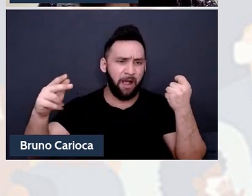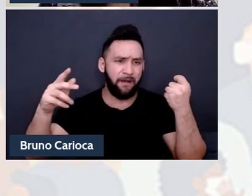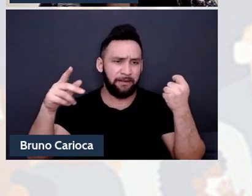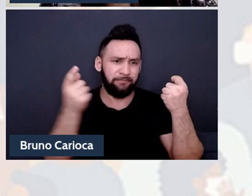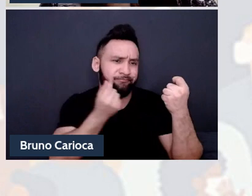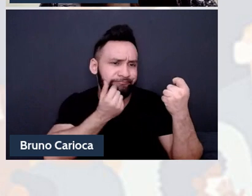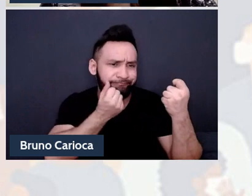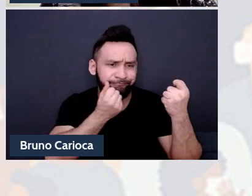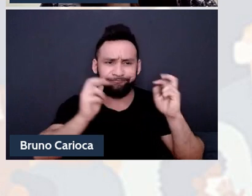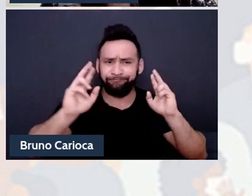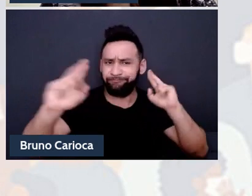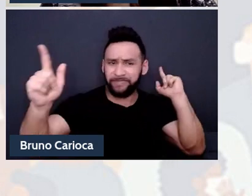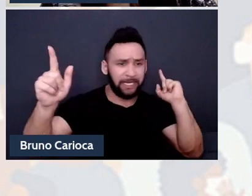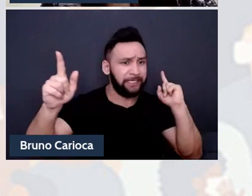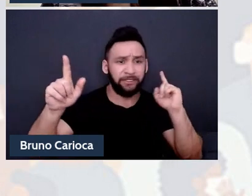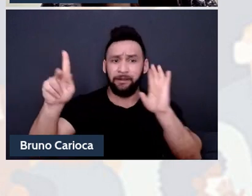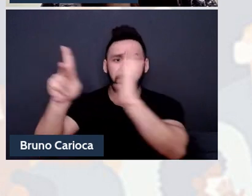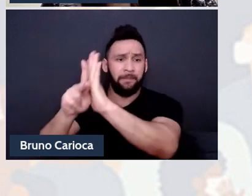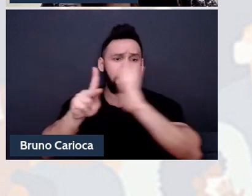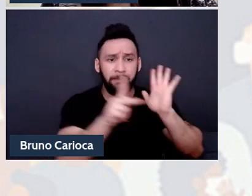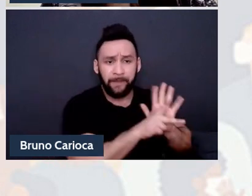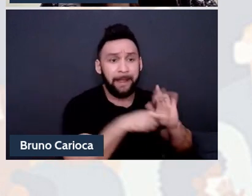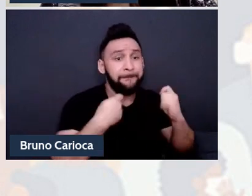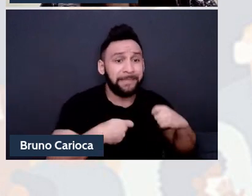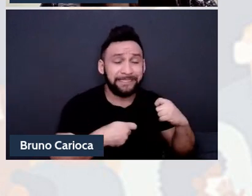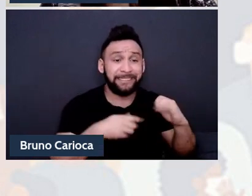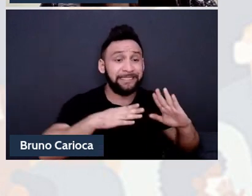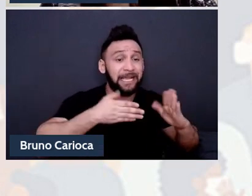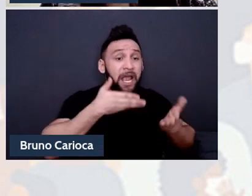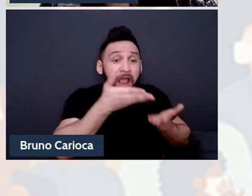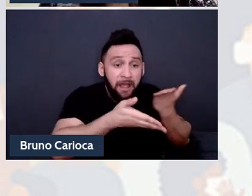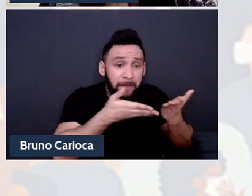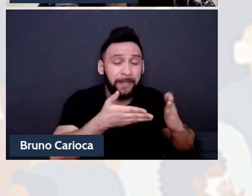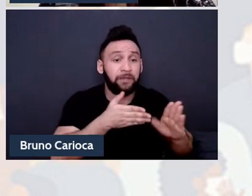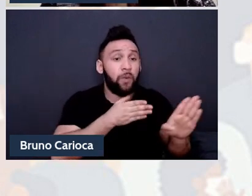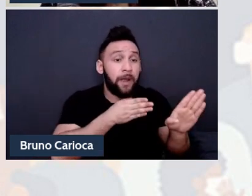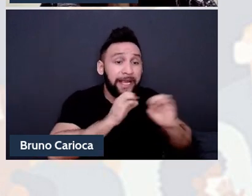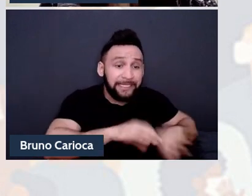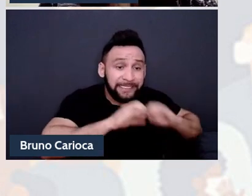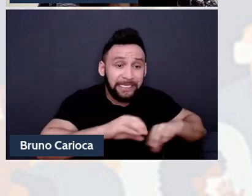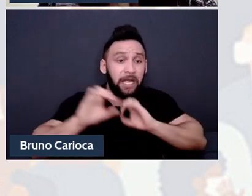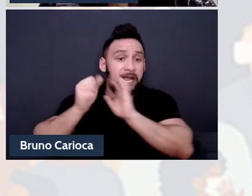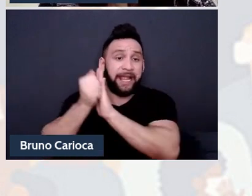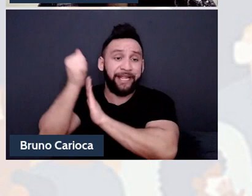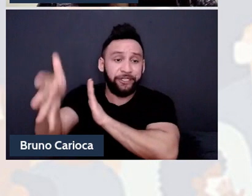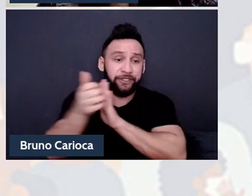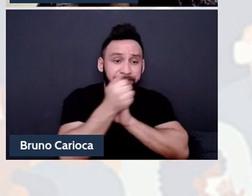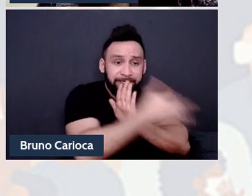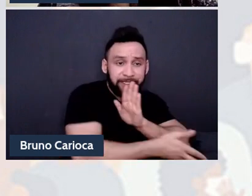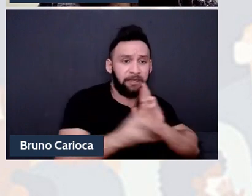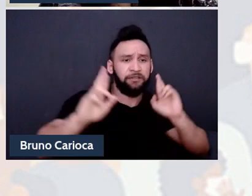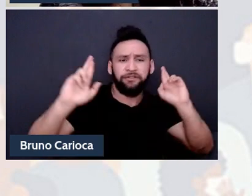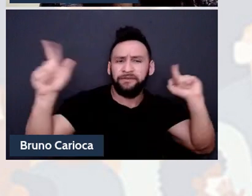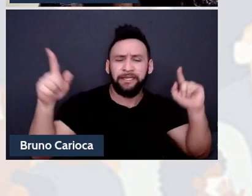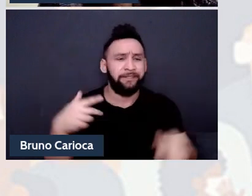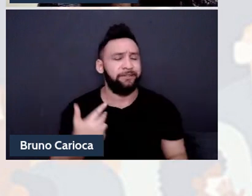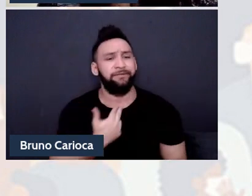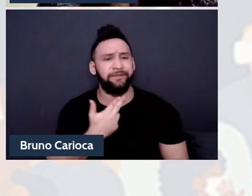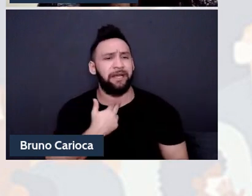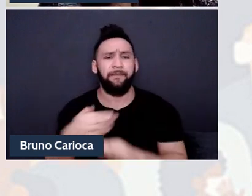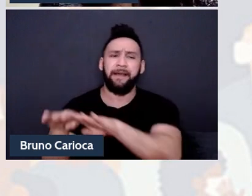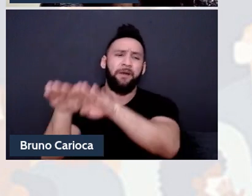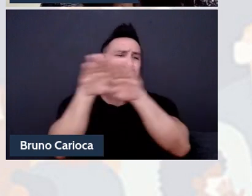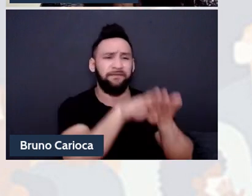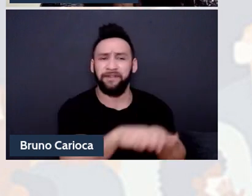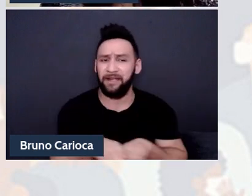semióticos refratam posicionamentos sempre orientados politicamente, perpassados por relações de poder. Então, acho que a gente tem que